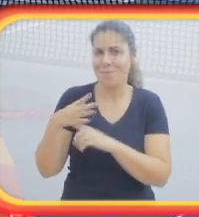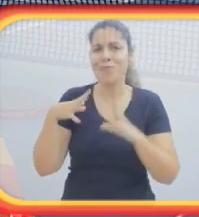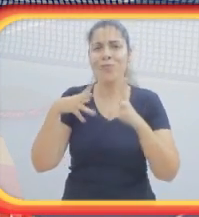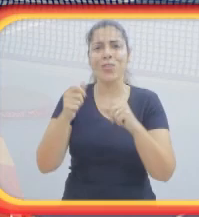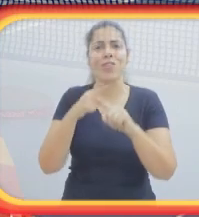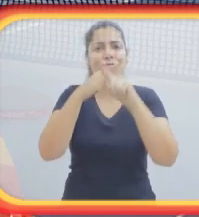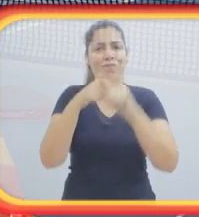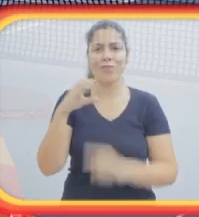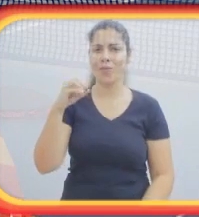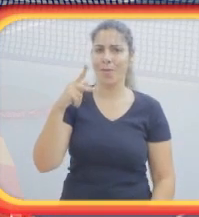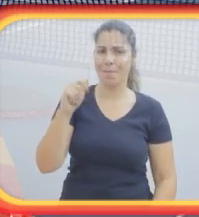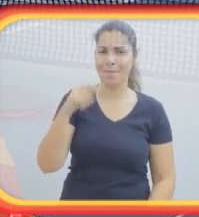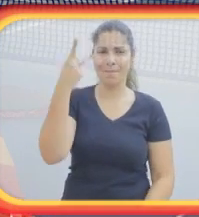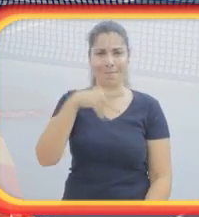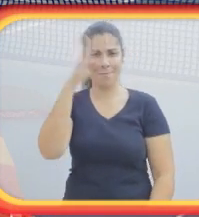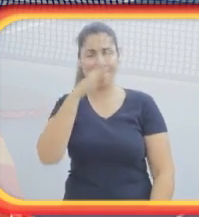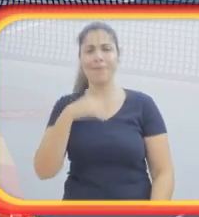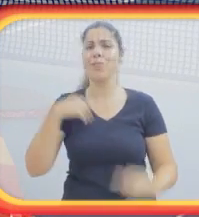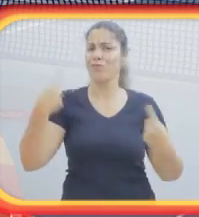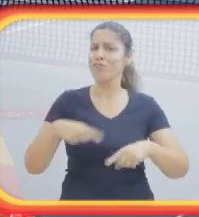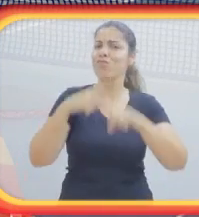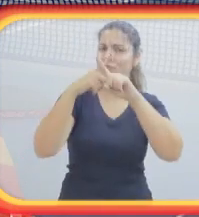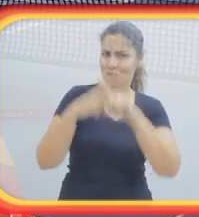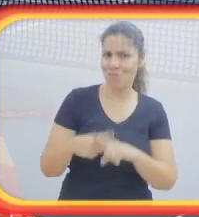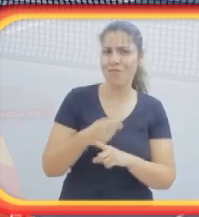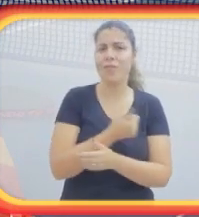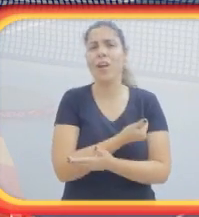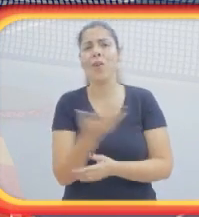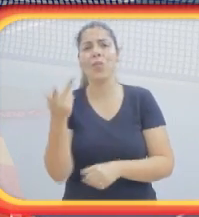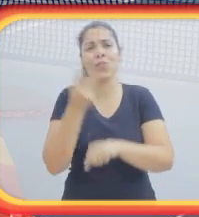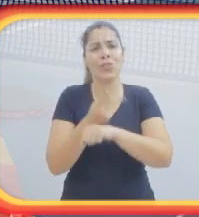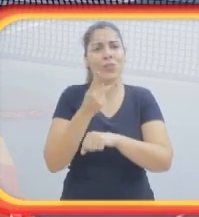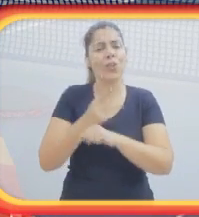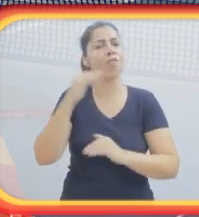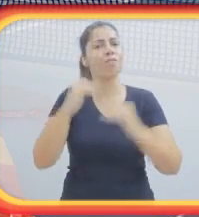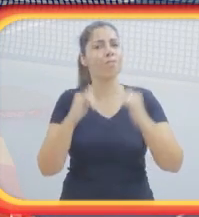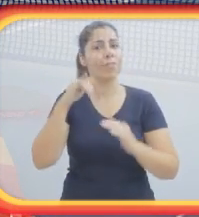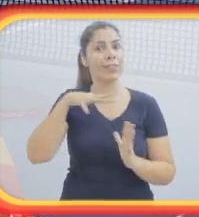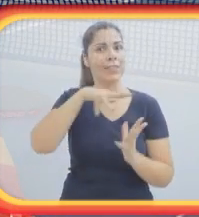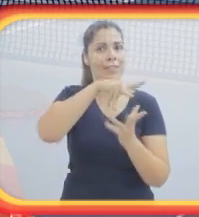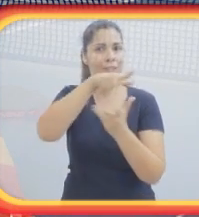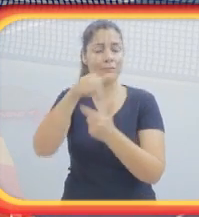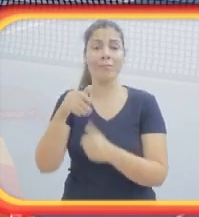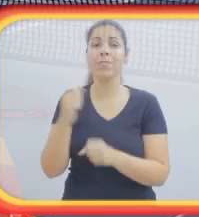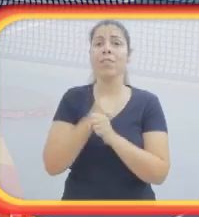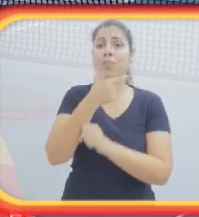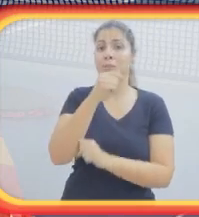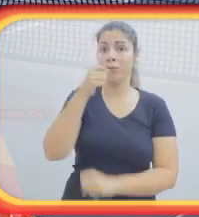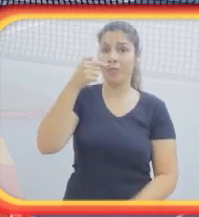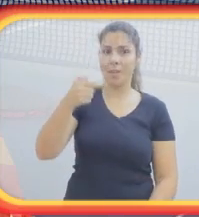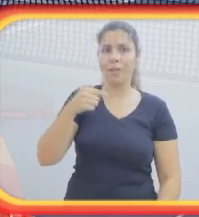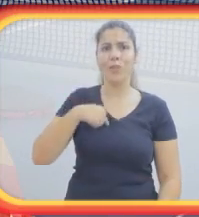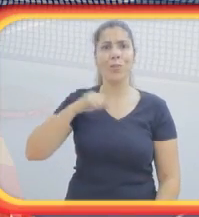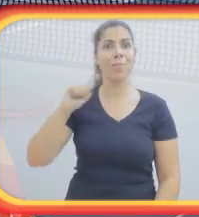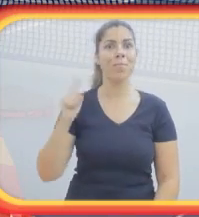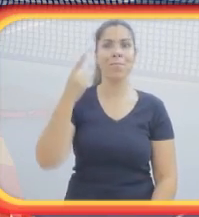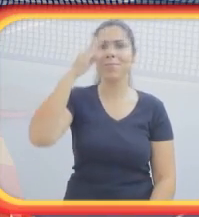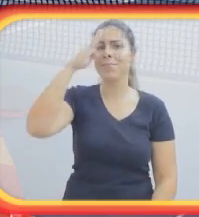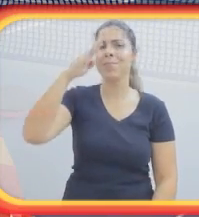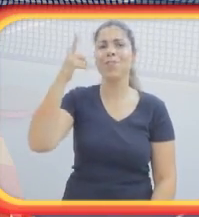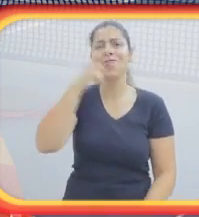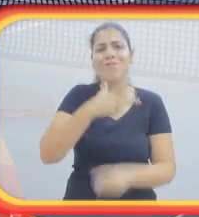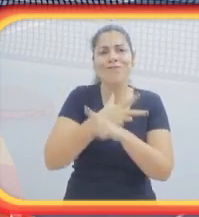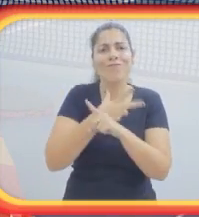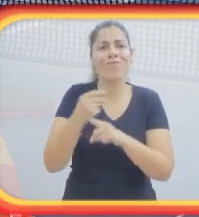De lá para cá eu ganhei todos os brasileiros que eu disputei, todas as Copas do Brasil que eu disputei e alguns